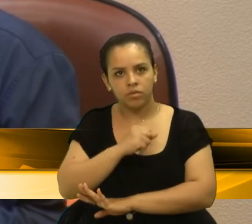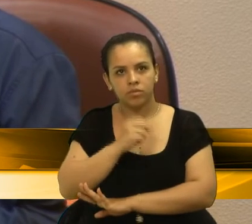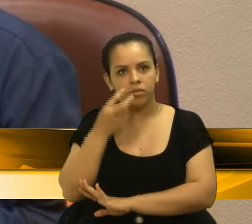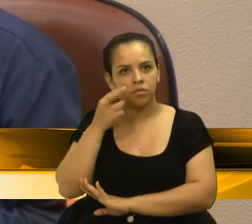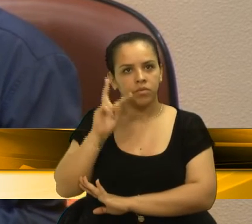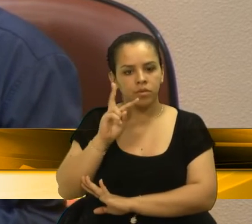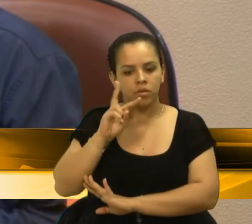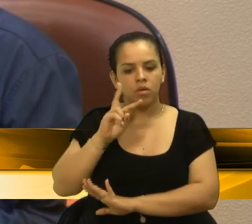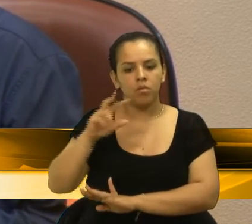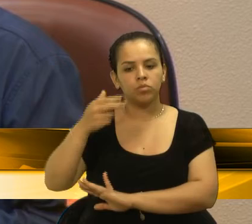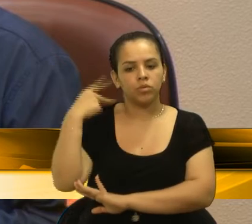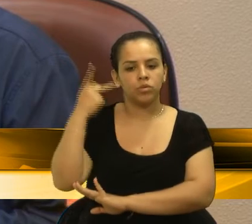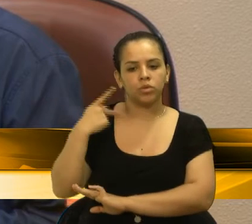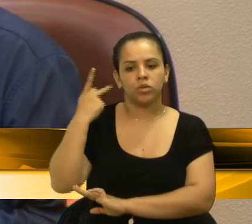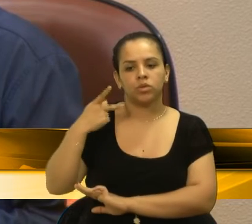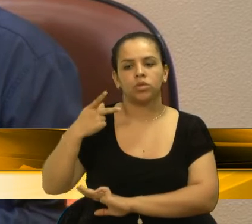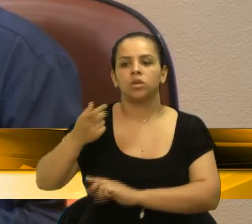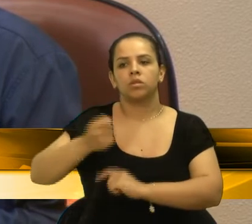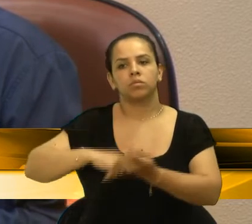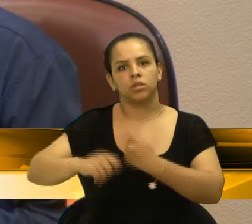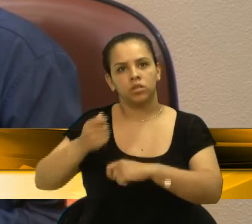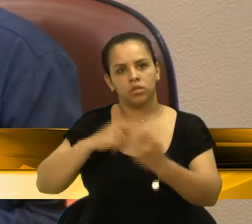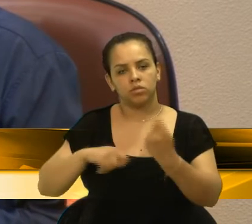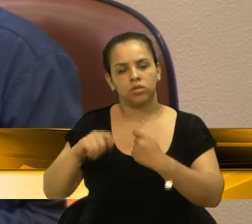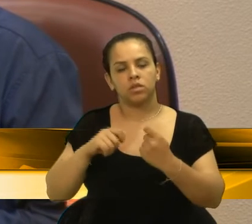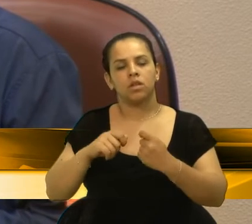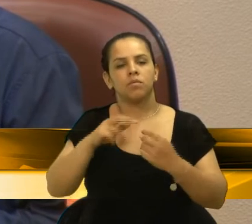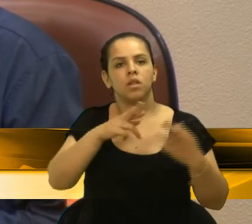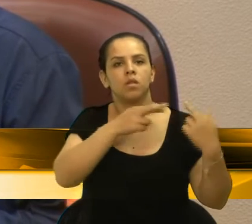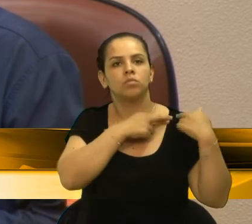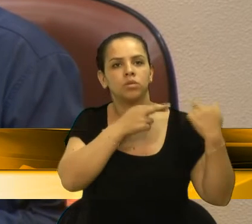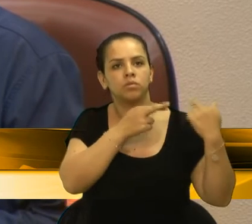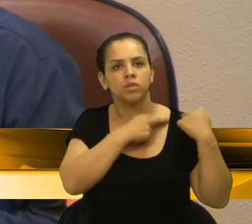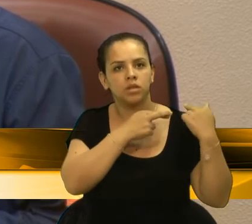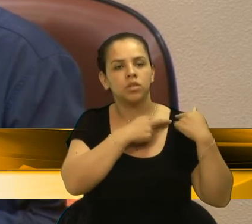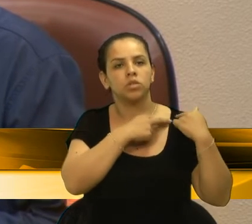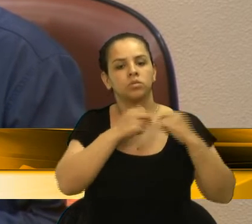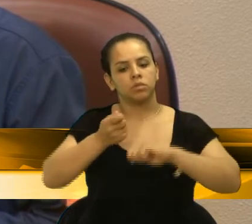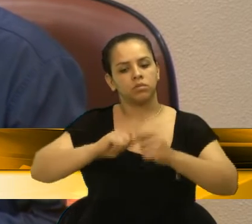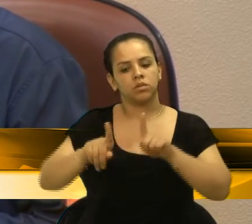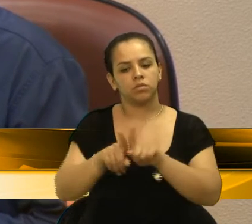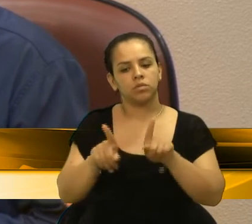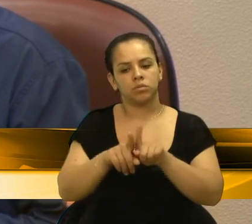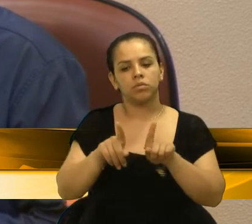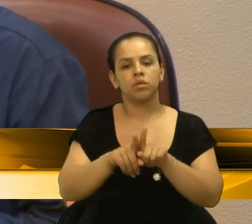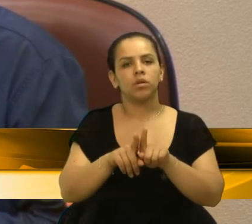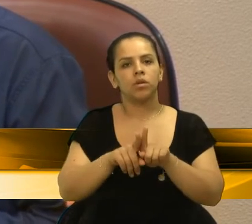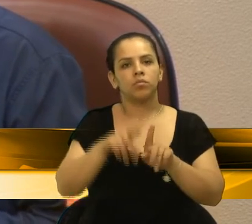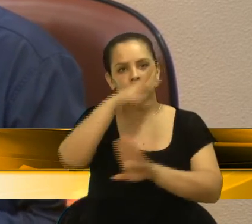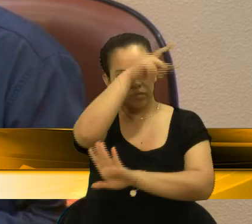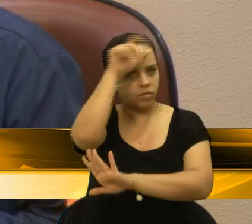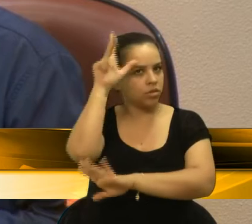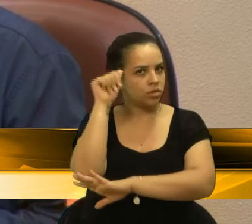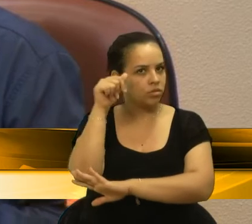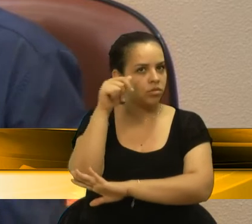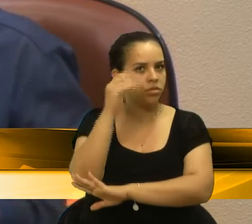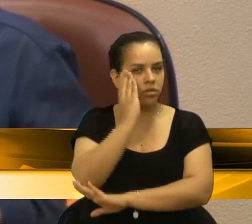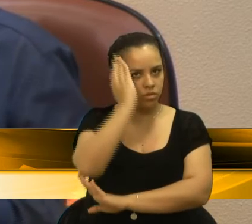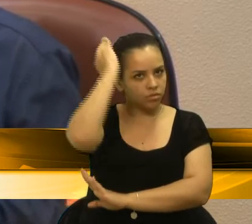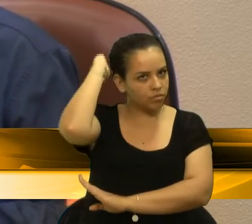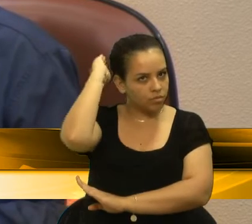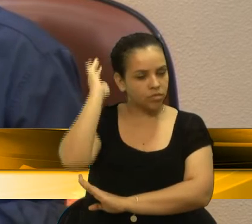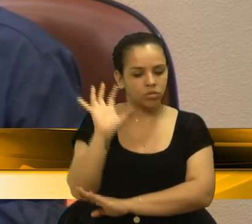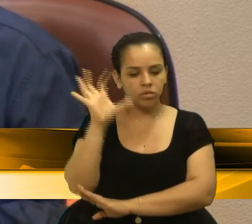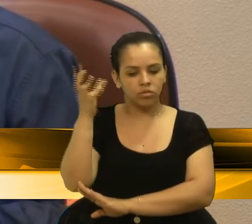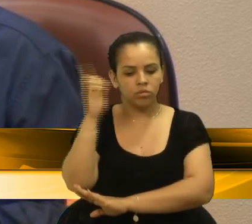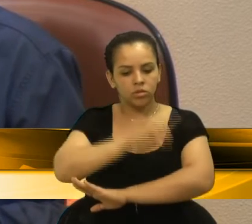infrações político-administrativas, crimes de responsabilidade e atos de improbidade administrativa por parte do prefeito de Caxias do Sul, senhor Daniel Antônio Guerra, realizado